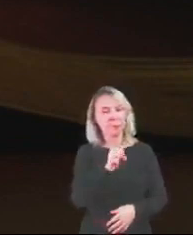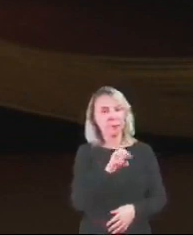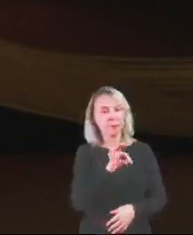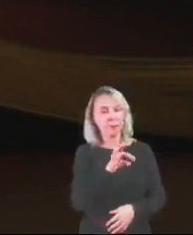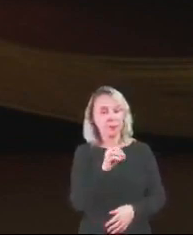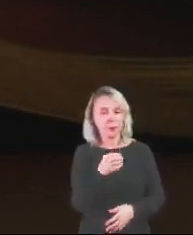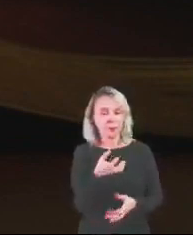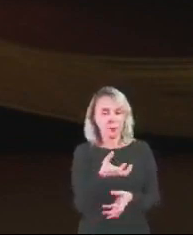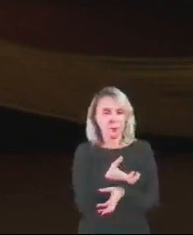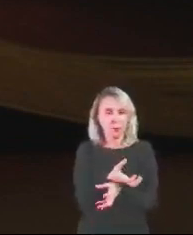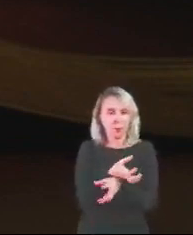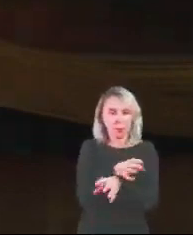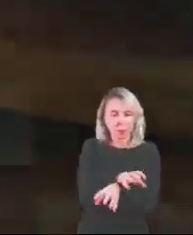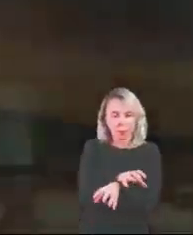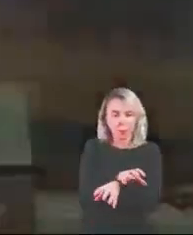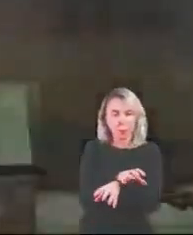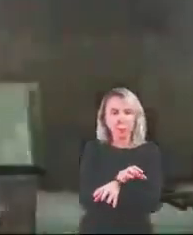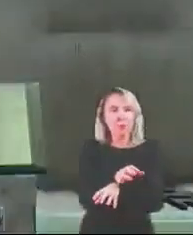acabou.